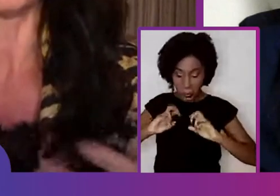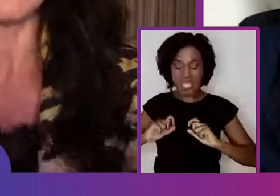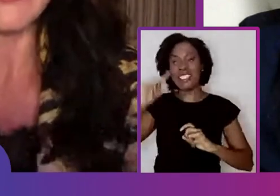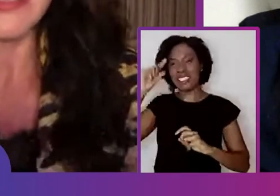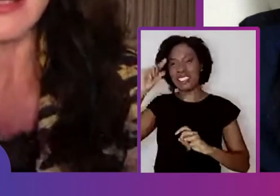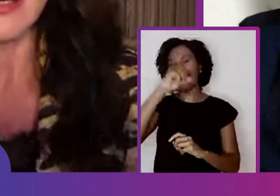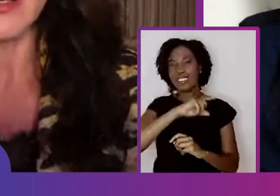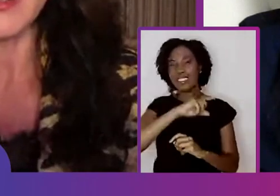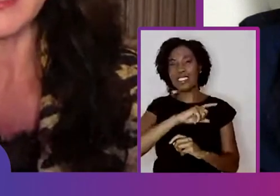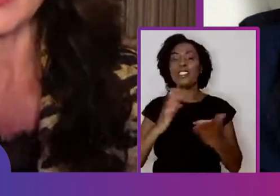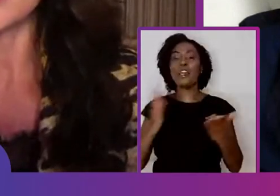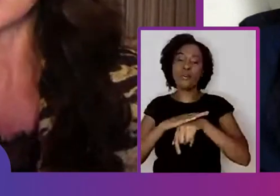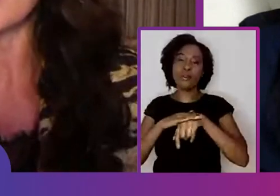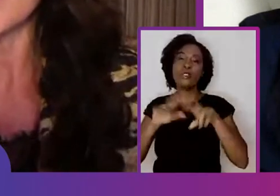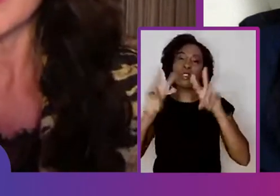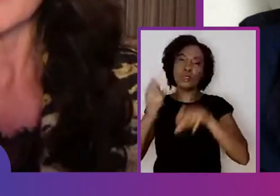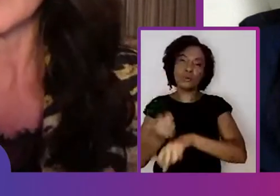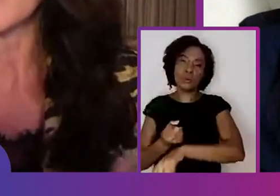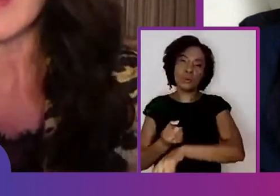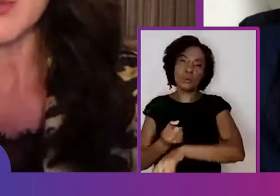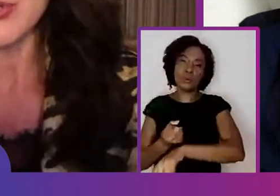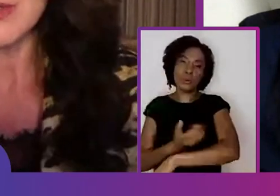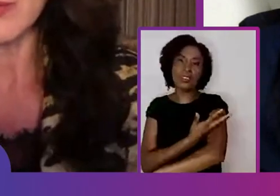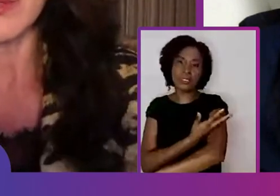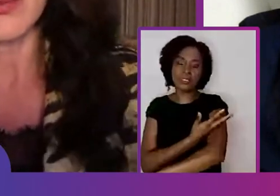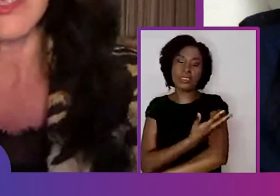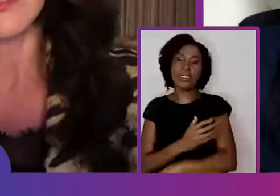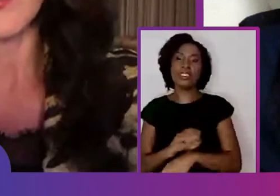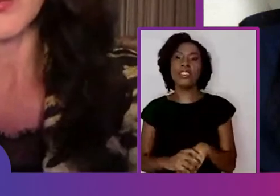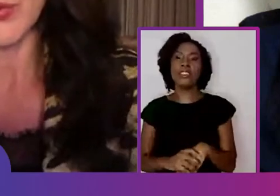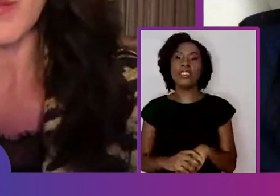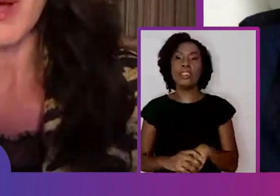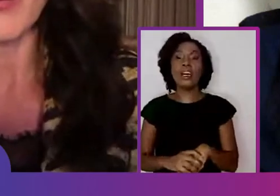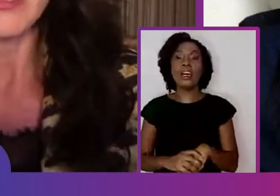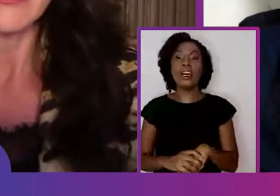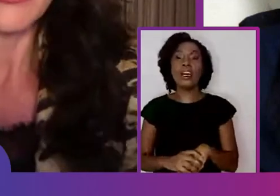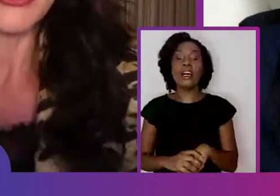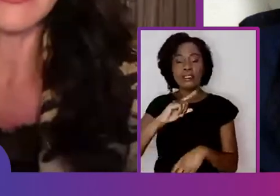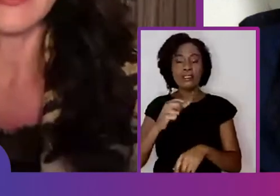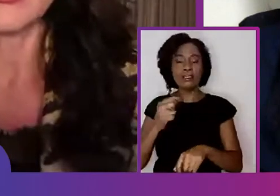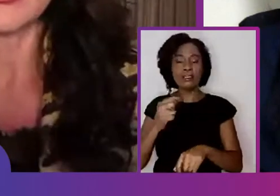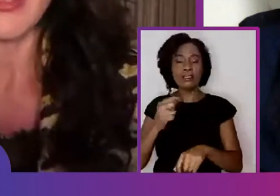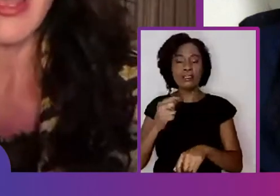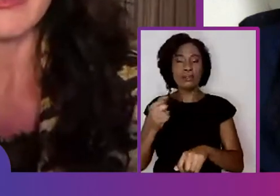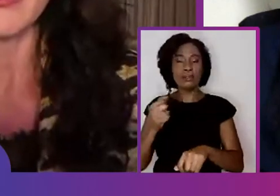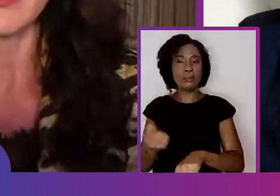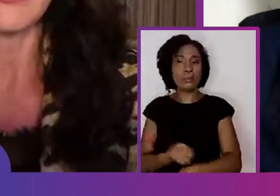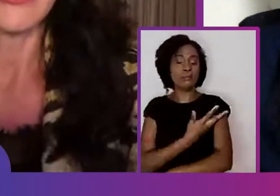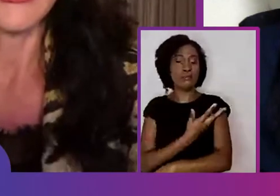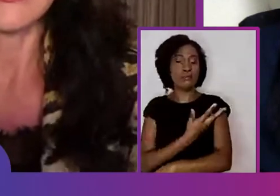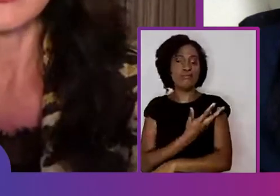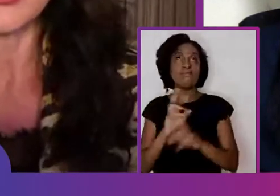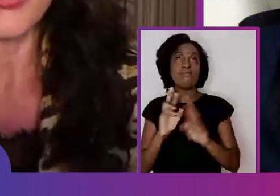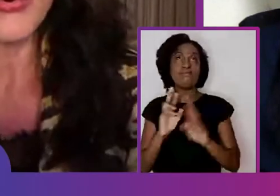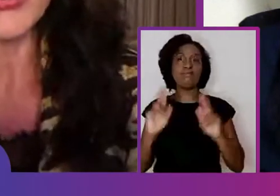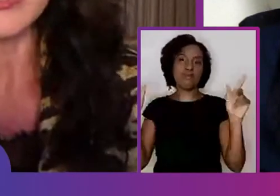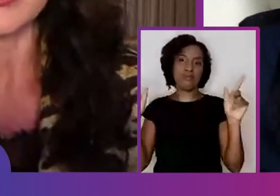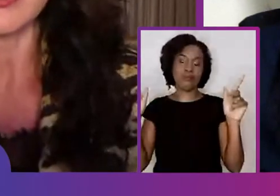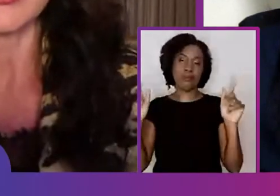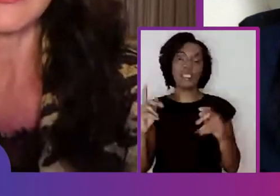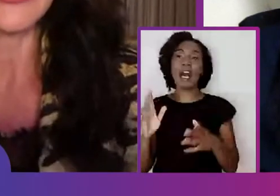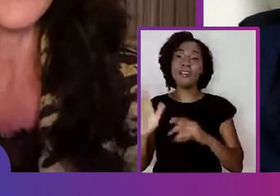sentido emoções, que não são frequentes numa situação normal. Então, a gente sente raiva, a gente